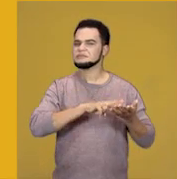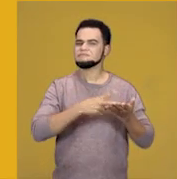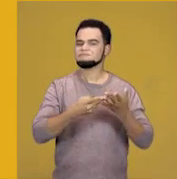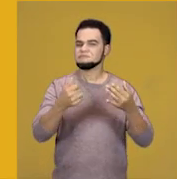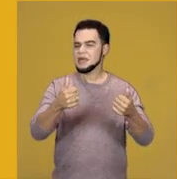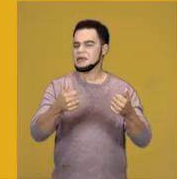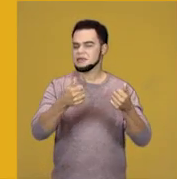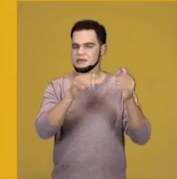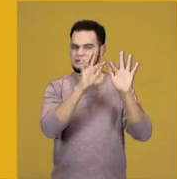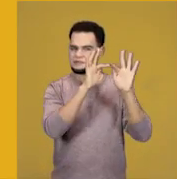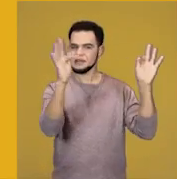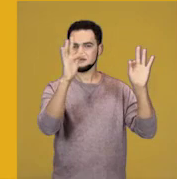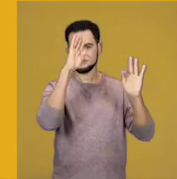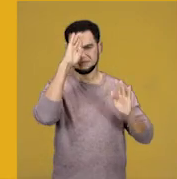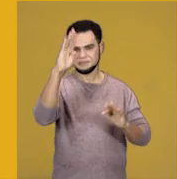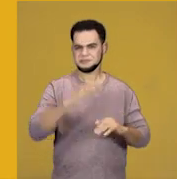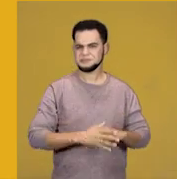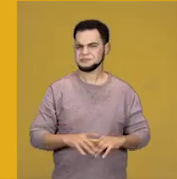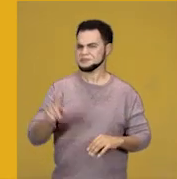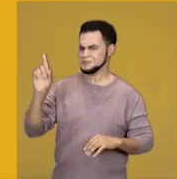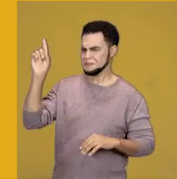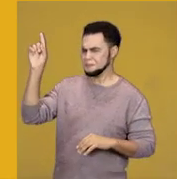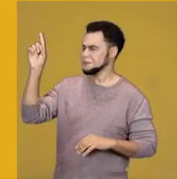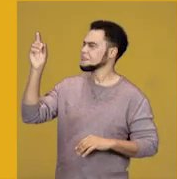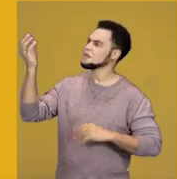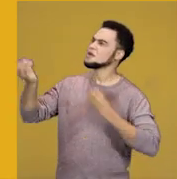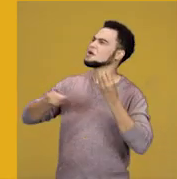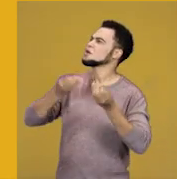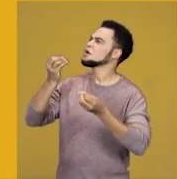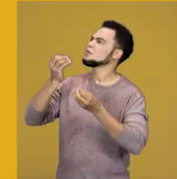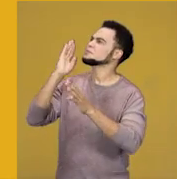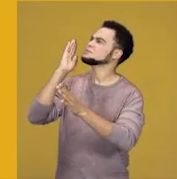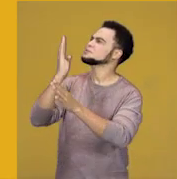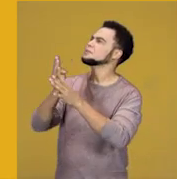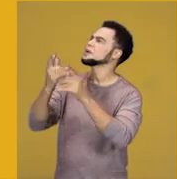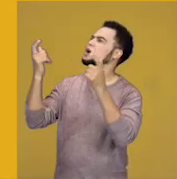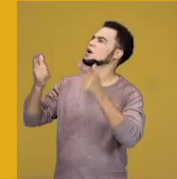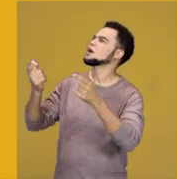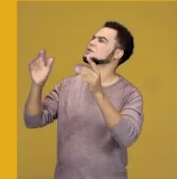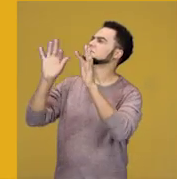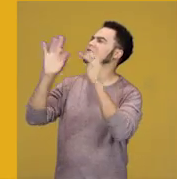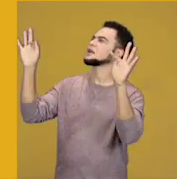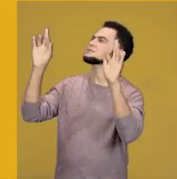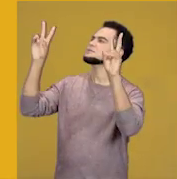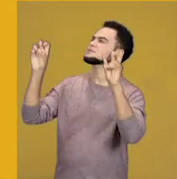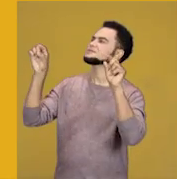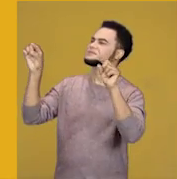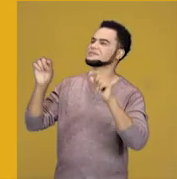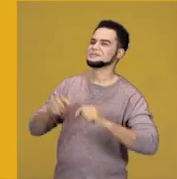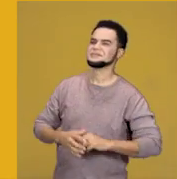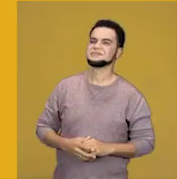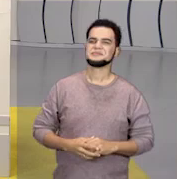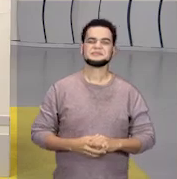lá. Primeiro, como localizar a frase tema. O que adianta você